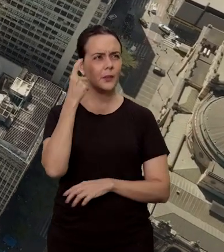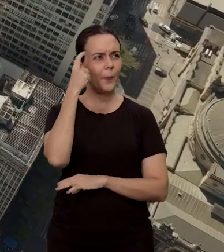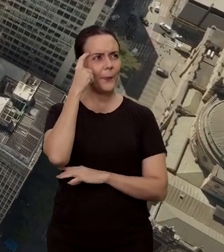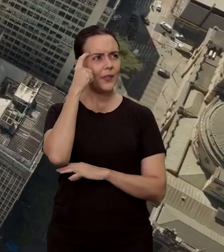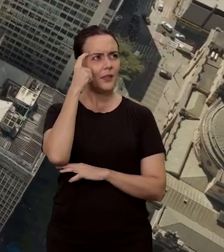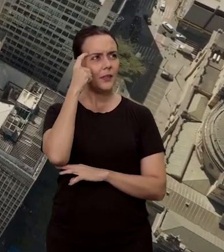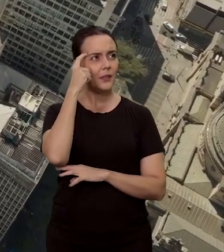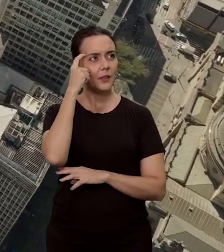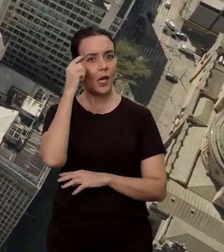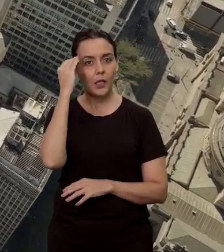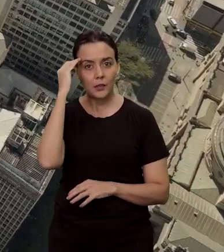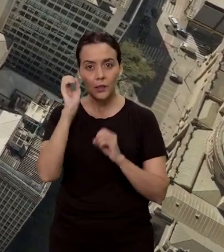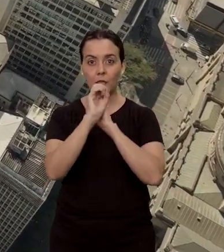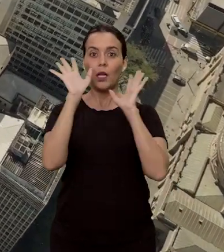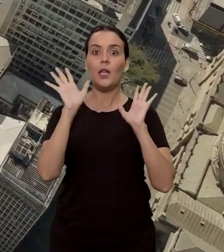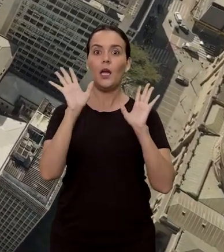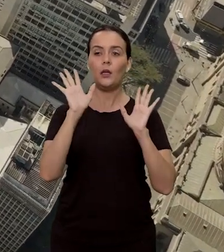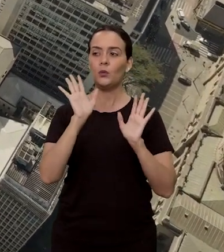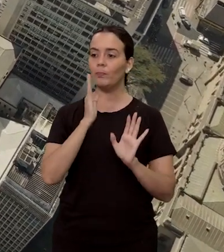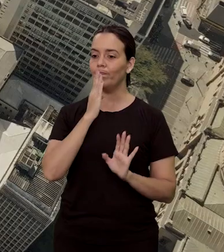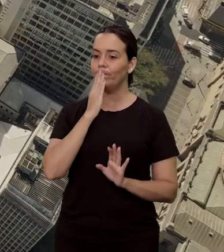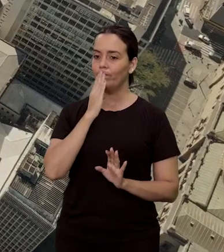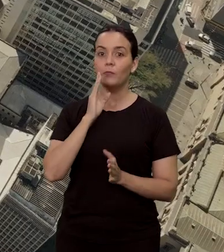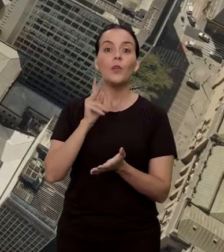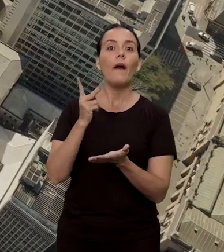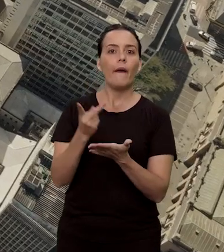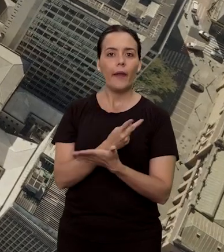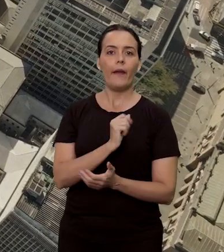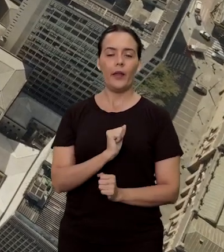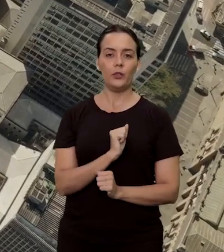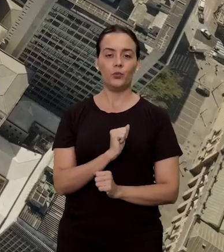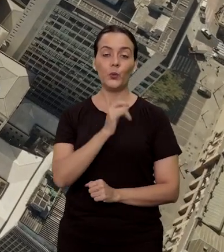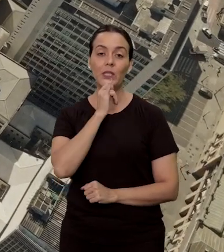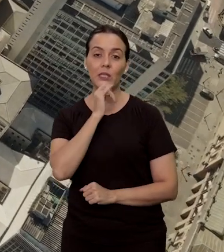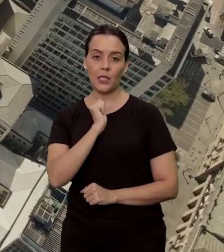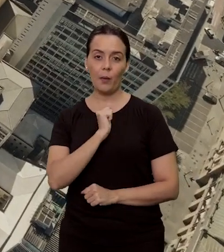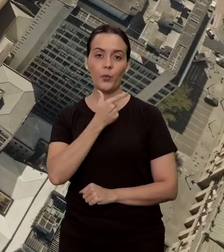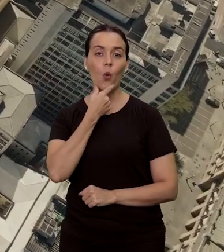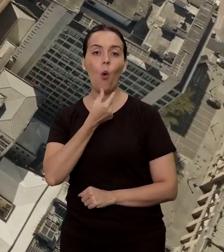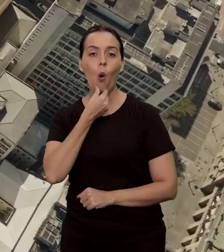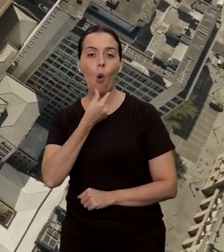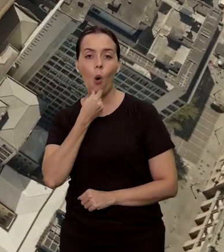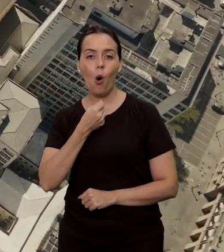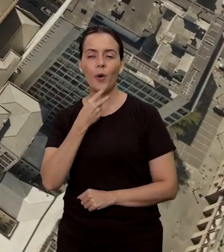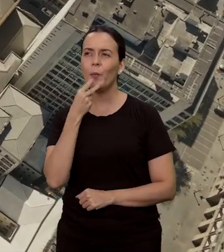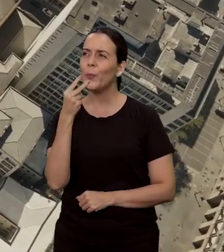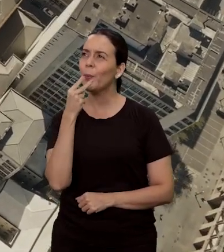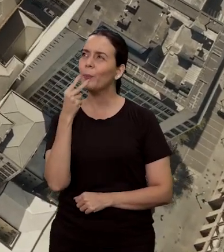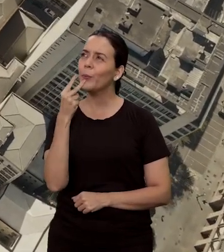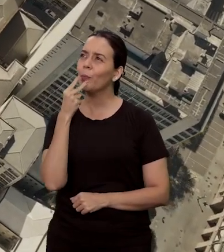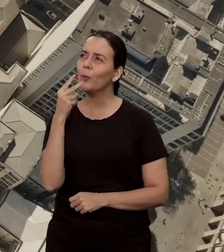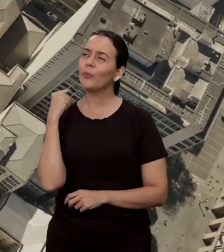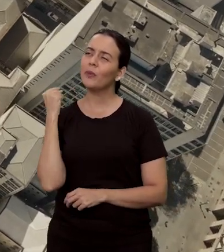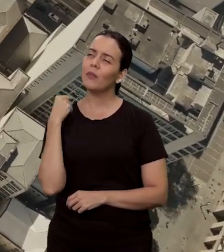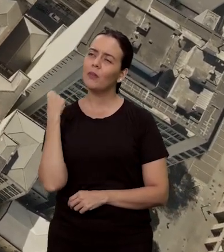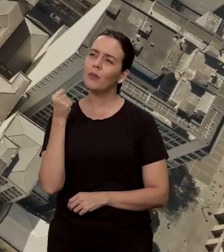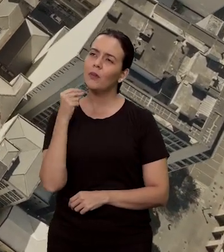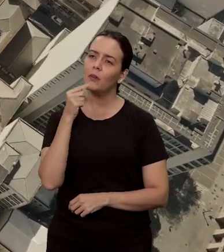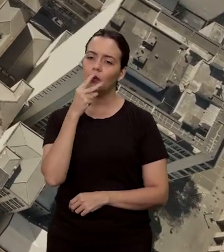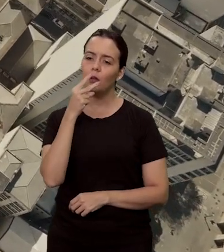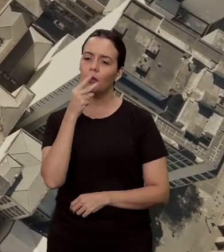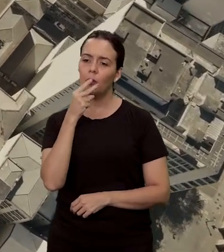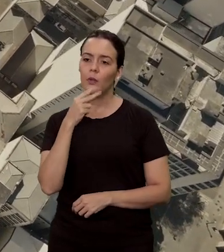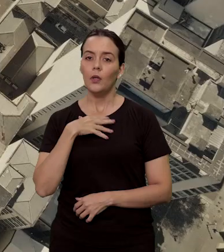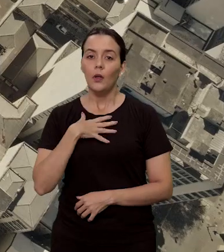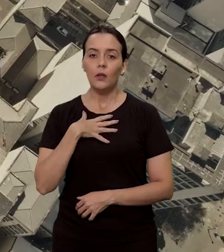errado. Em algum momento, o fumante de tantos anos cai a ficha de que ele não está respirando bem.